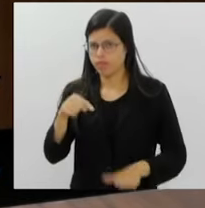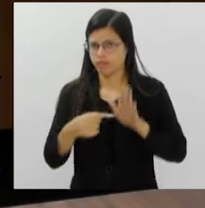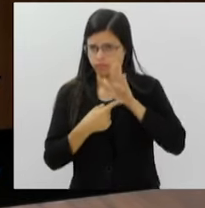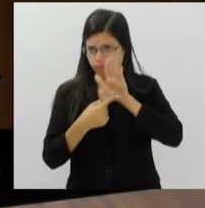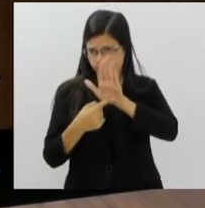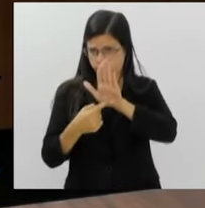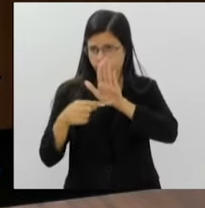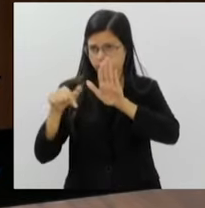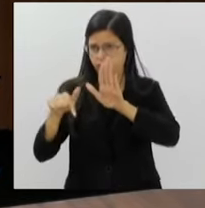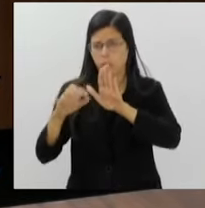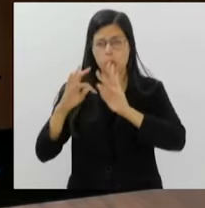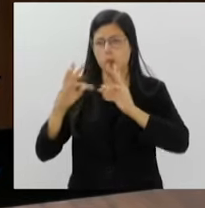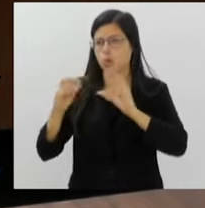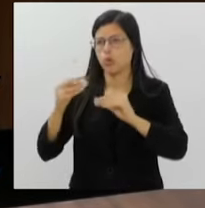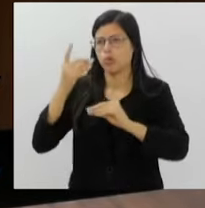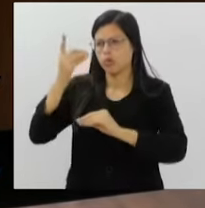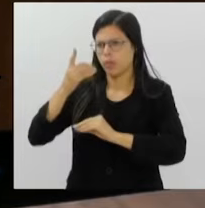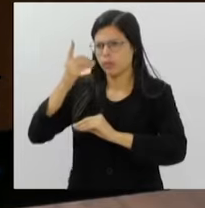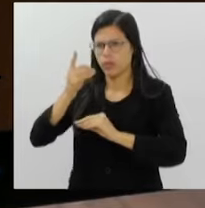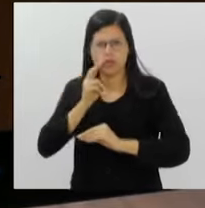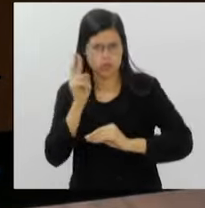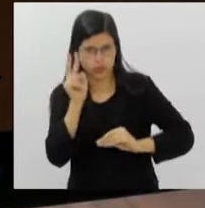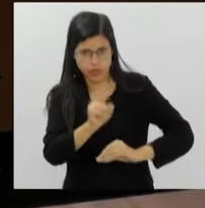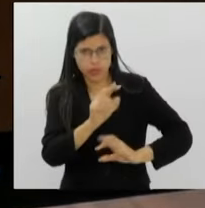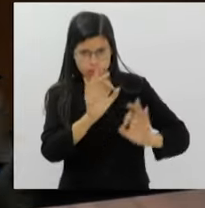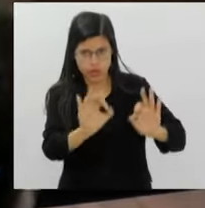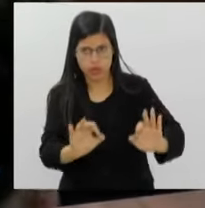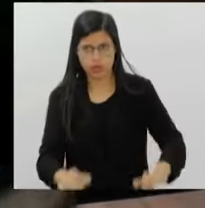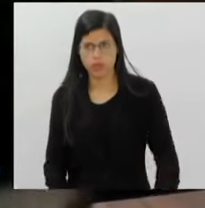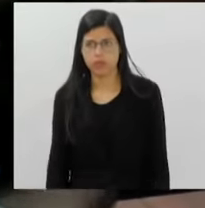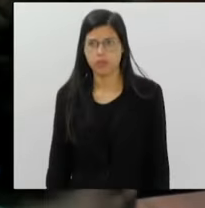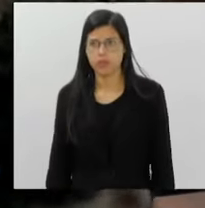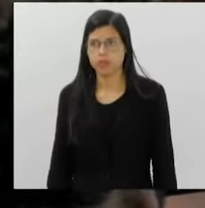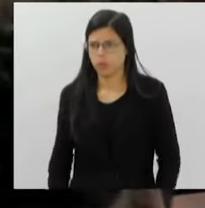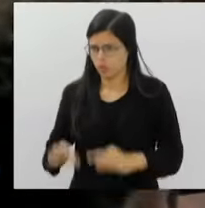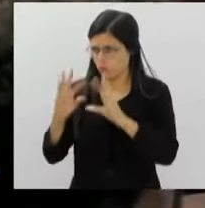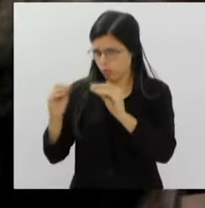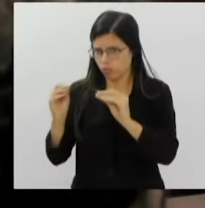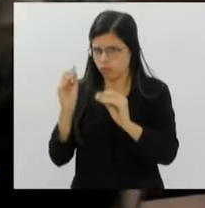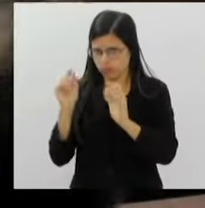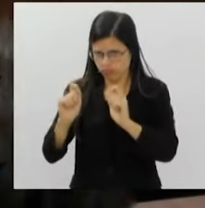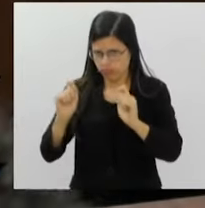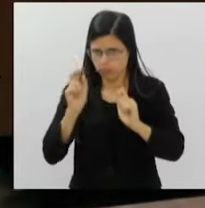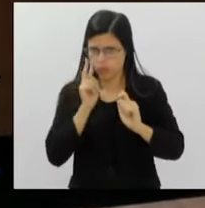todos os deputados e deputadas viram isso aqui, né? Todo mundo viu.